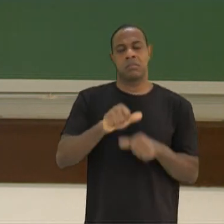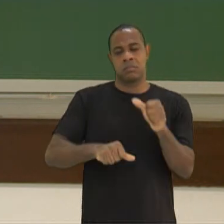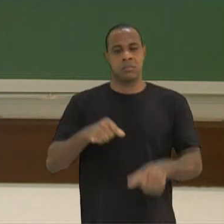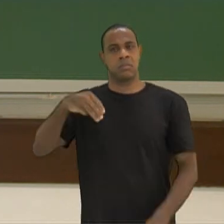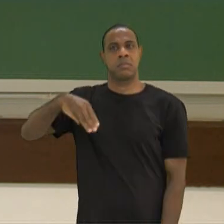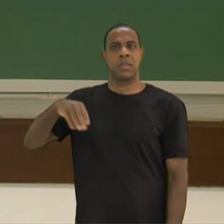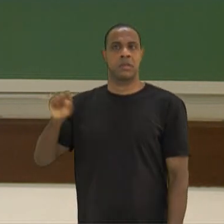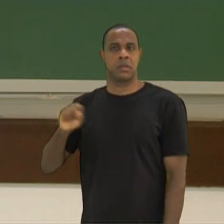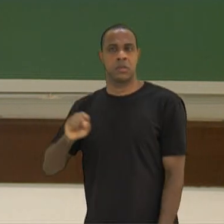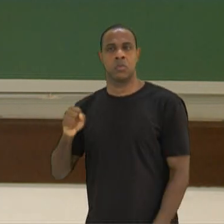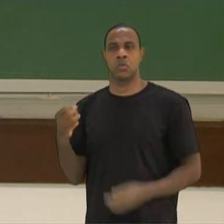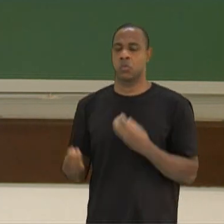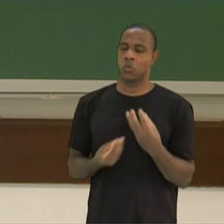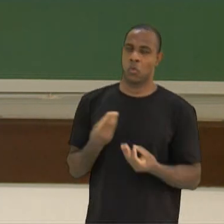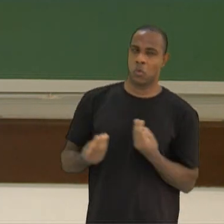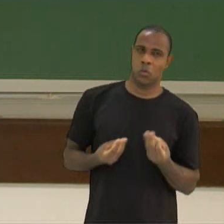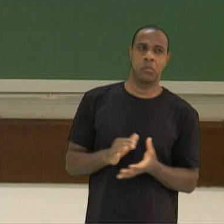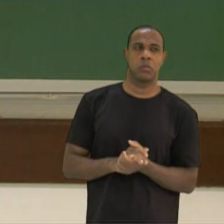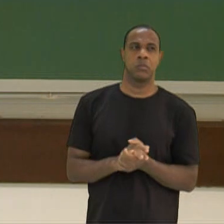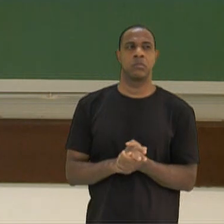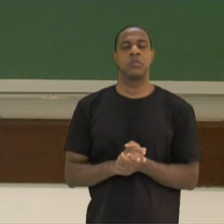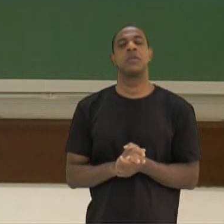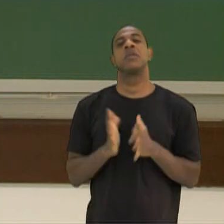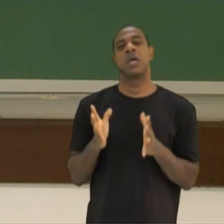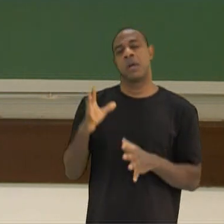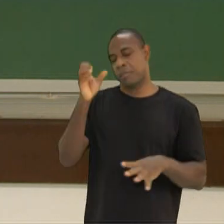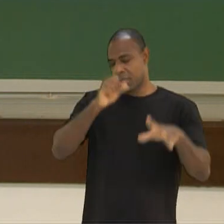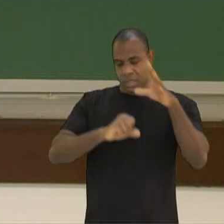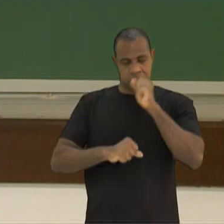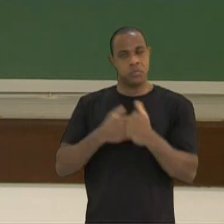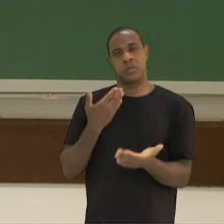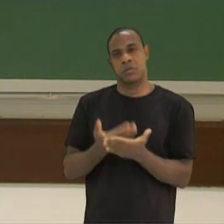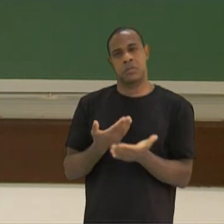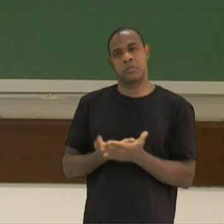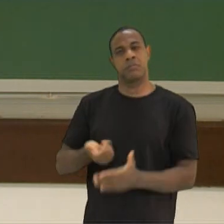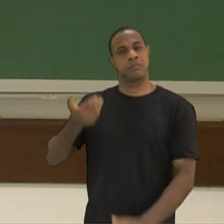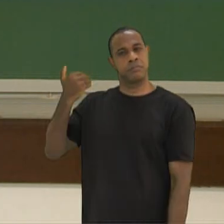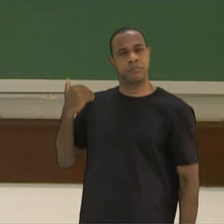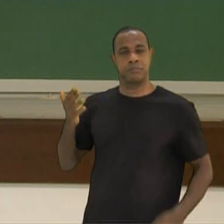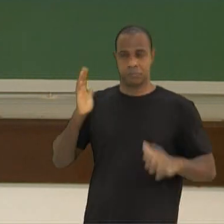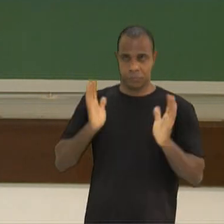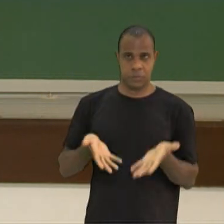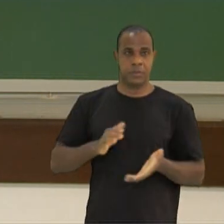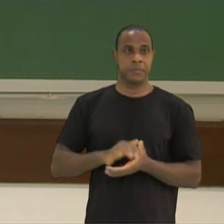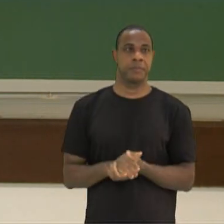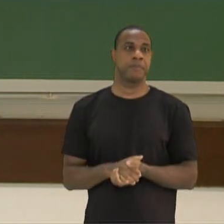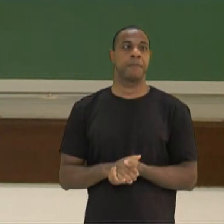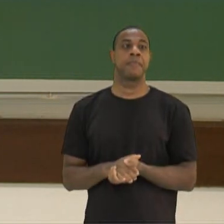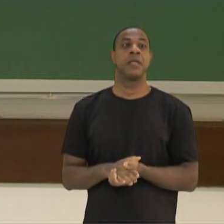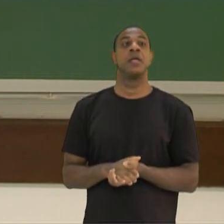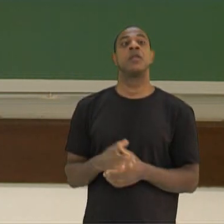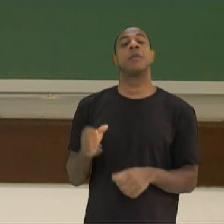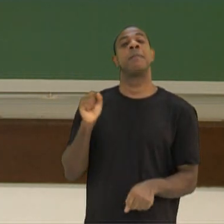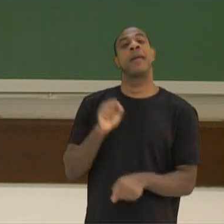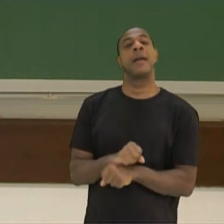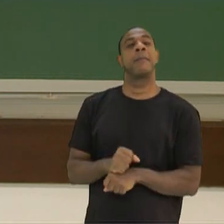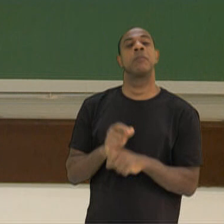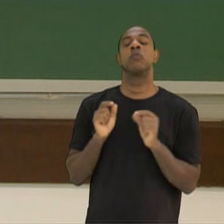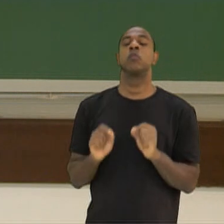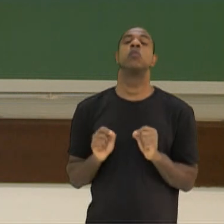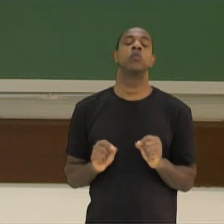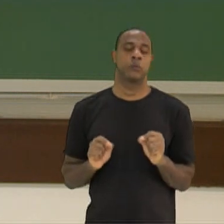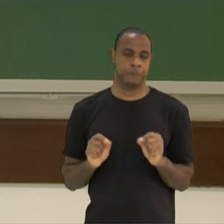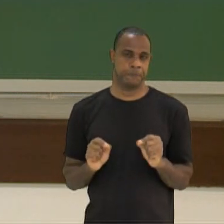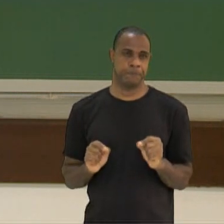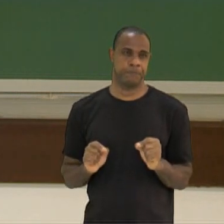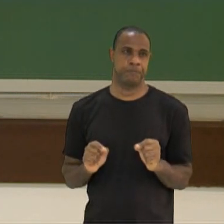ou vice-versa, né? Então, nós aprendemos tudo isso nas nossas últimas aulas. E nós paramos aí, no final da